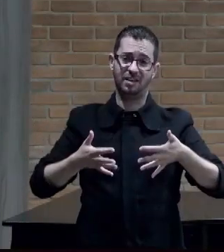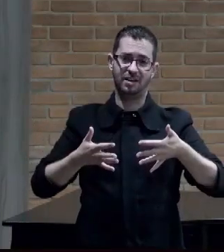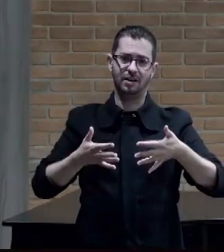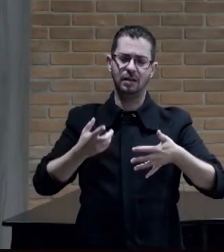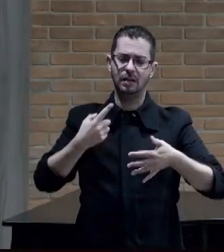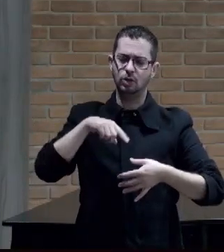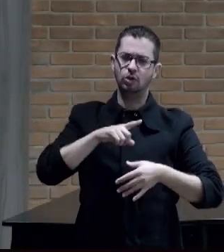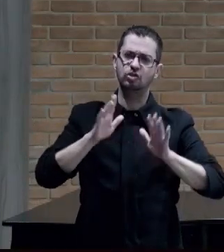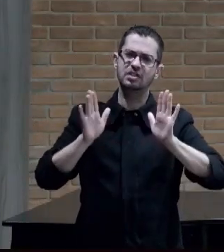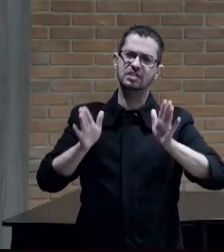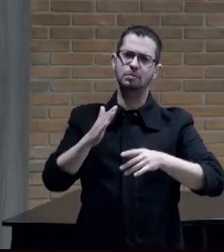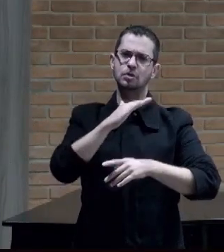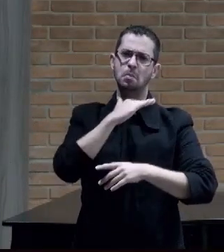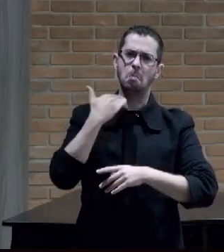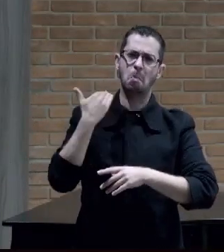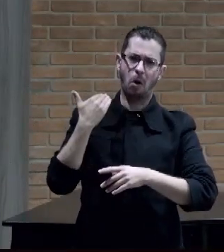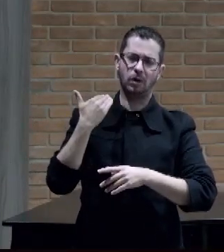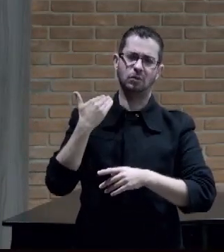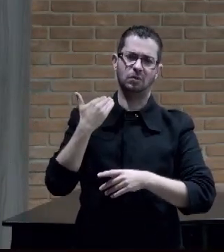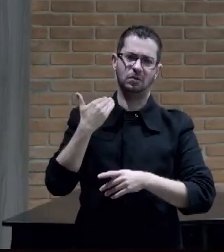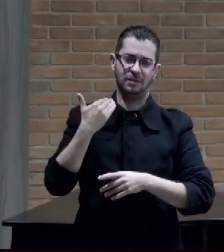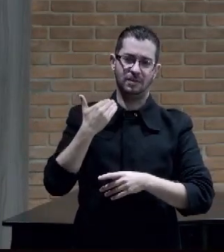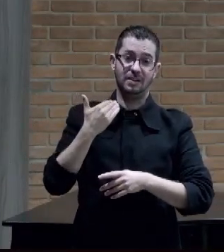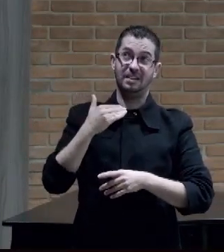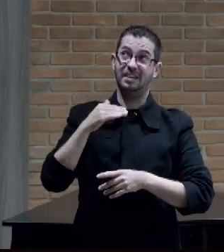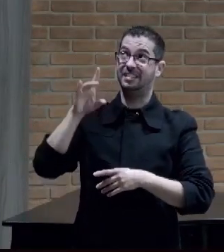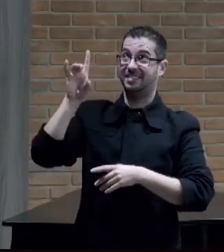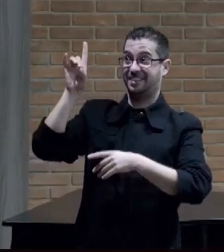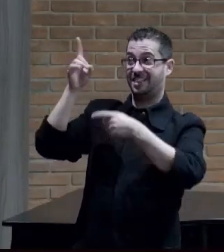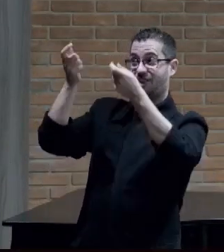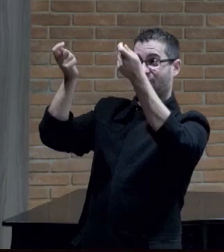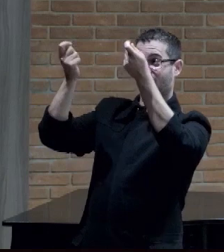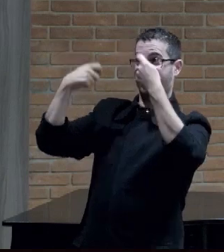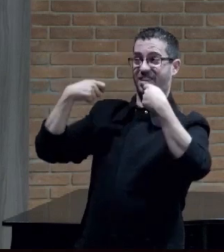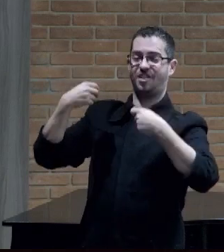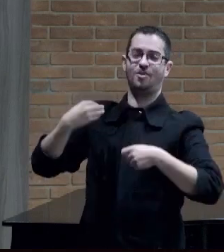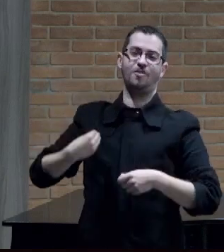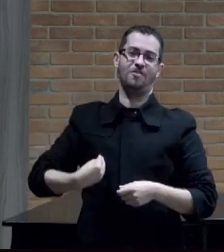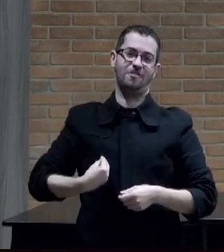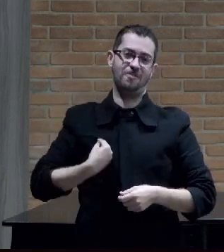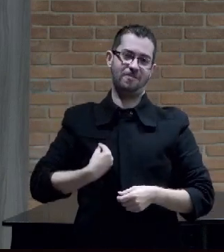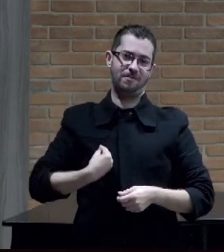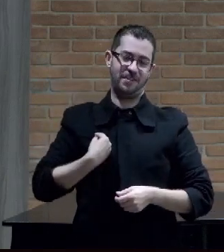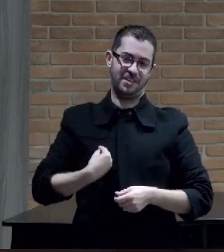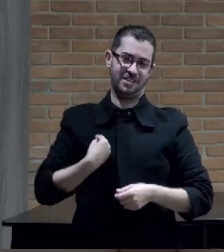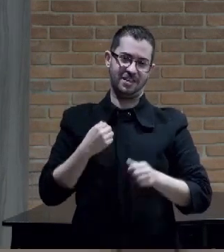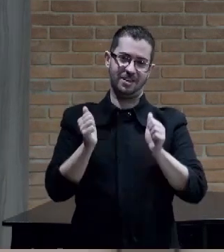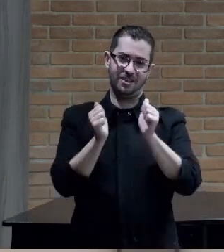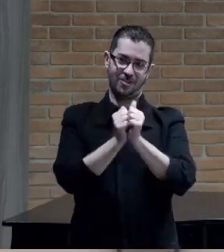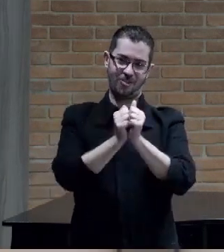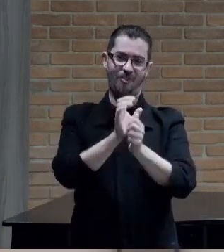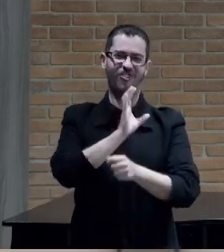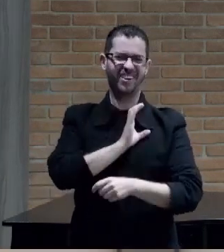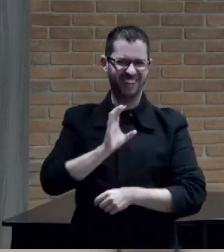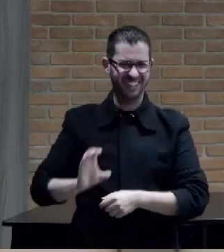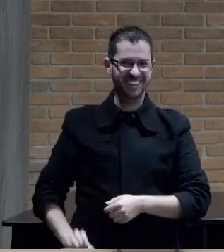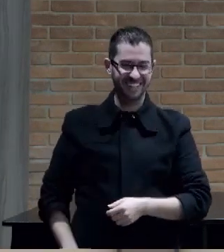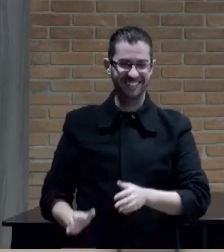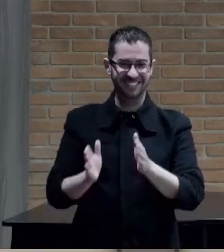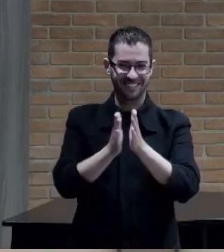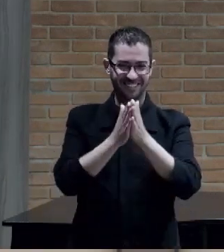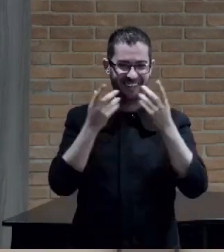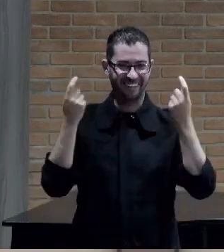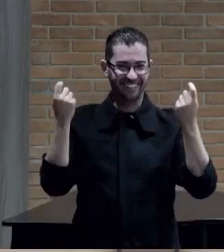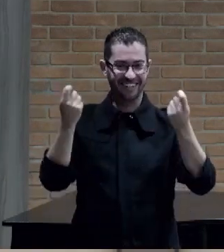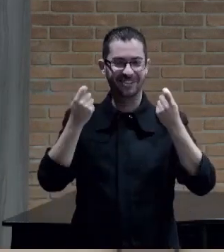nós mortos em nossos delitos, nos deu vida, juntamente com Cristo. Isso é o